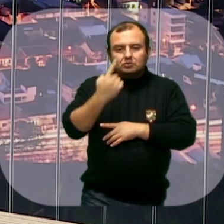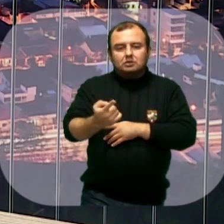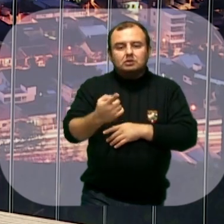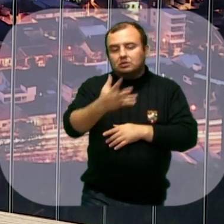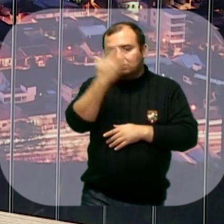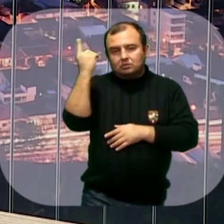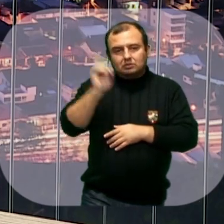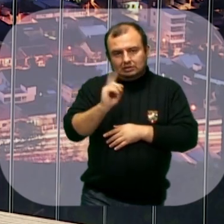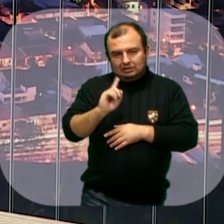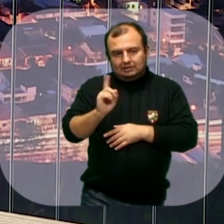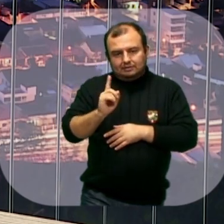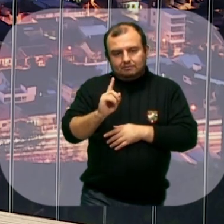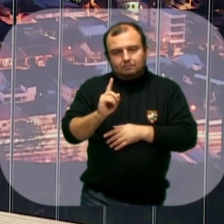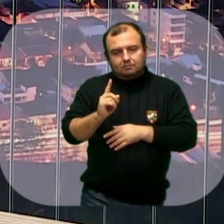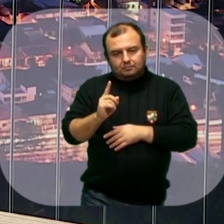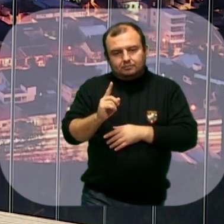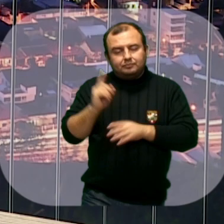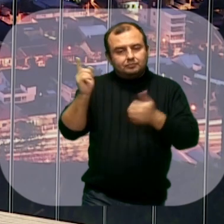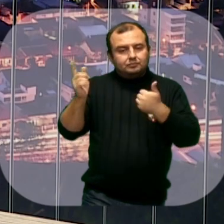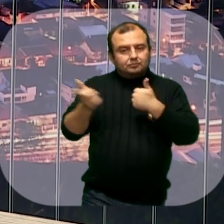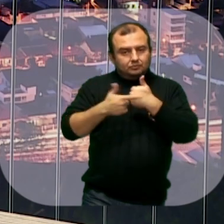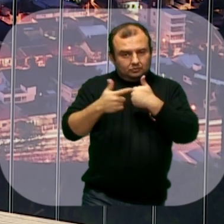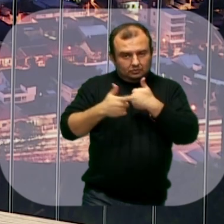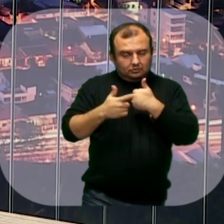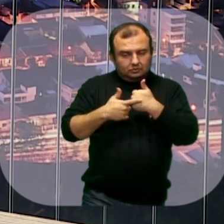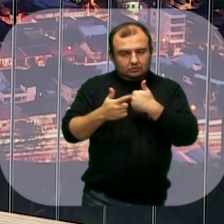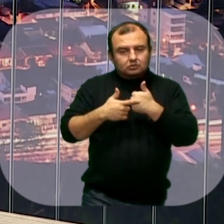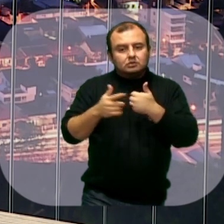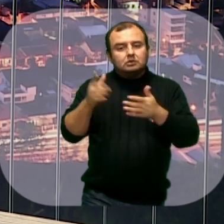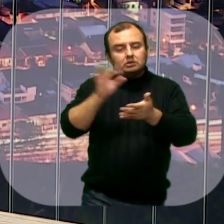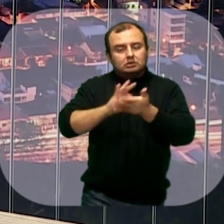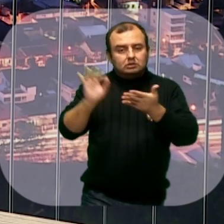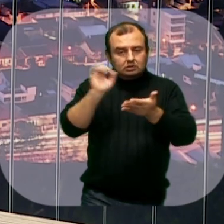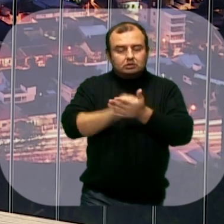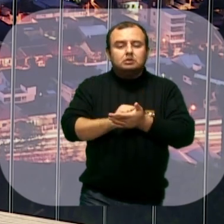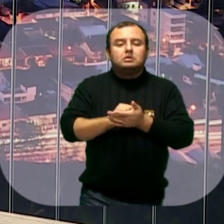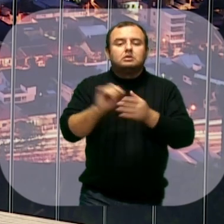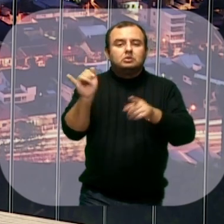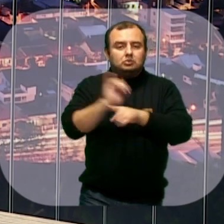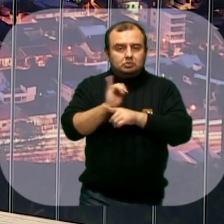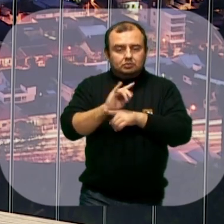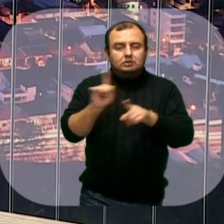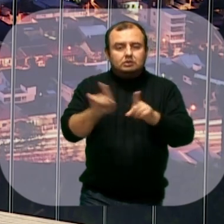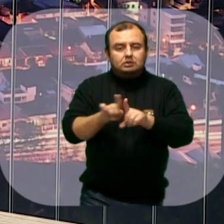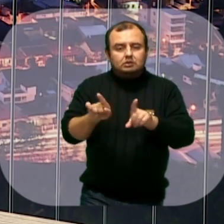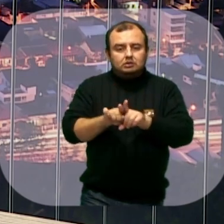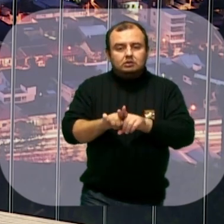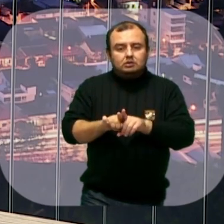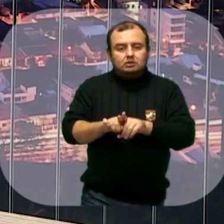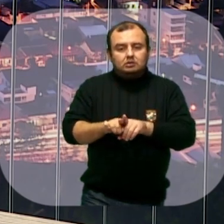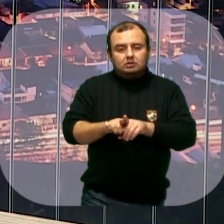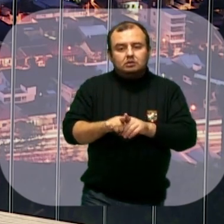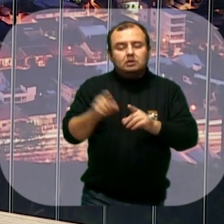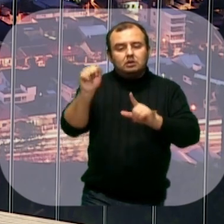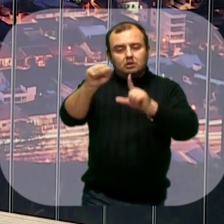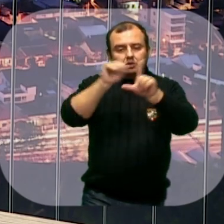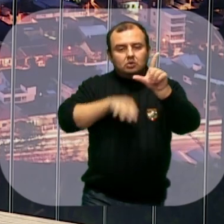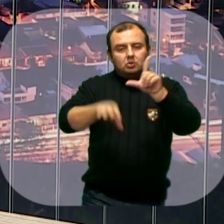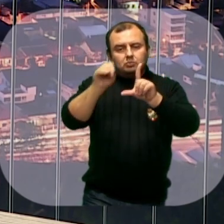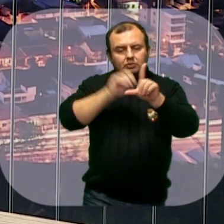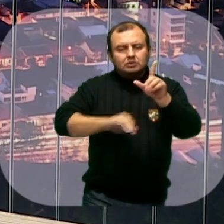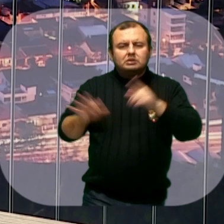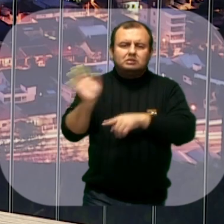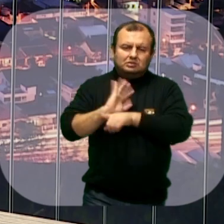se esqueça, tá? Curta as nossas publicações, se inscreva no nosso canal e também compartilhe